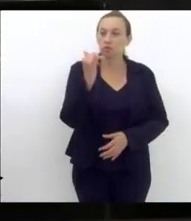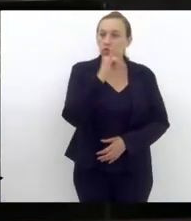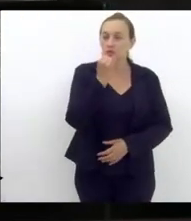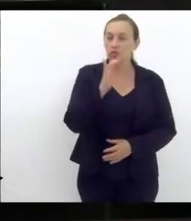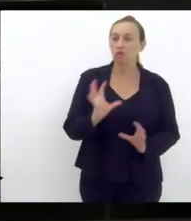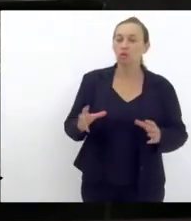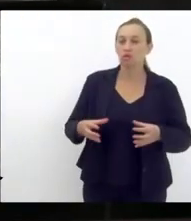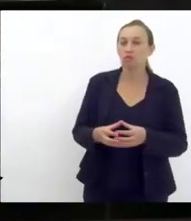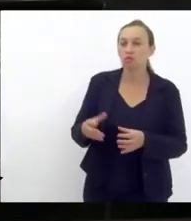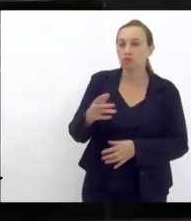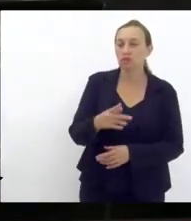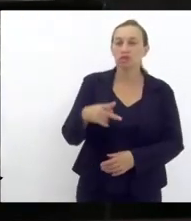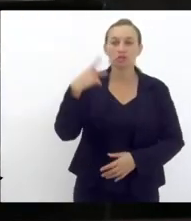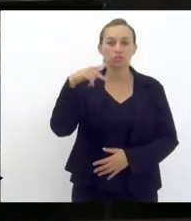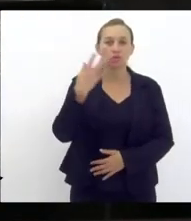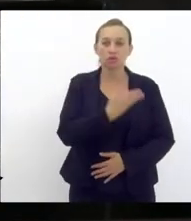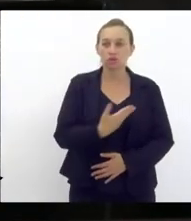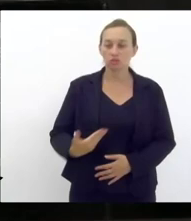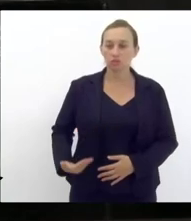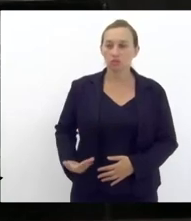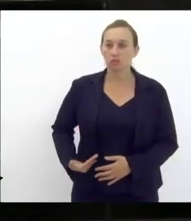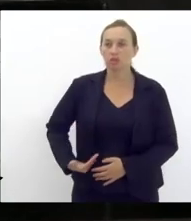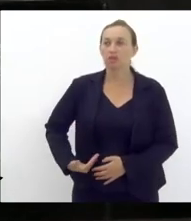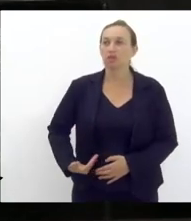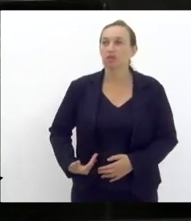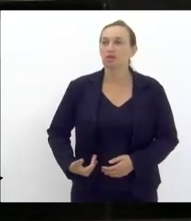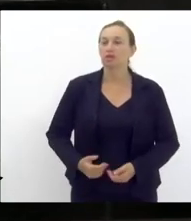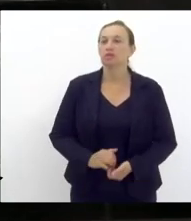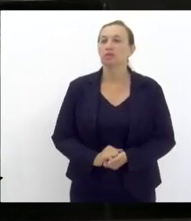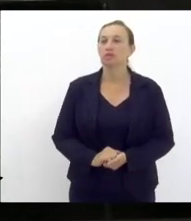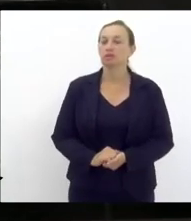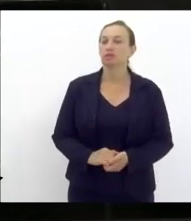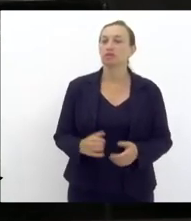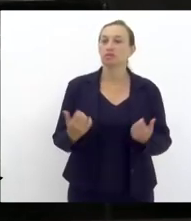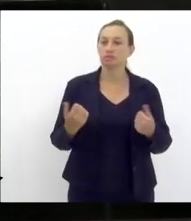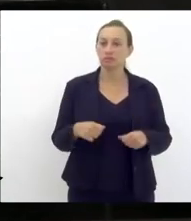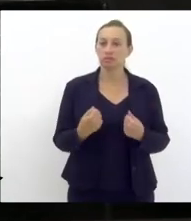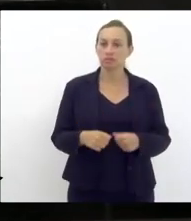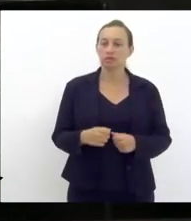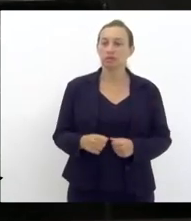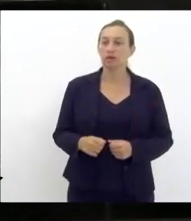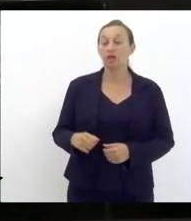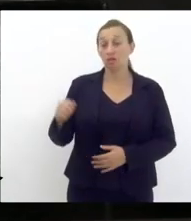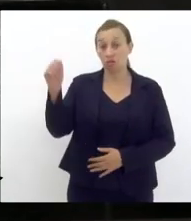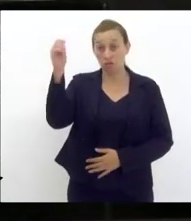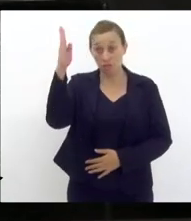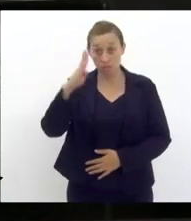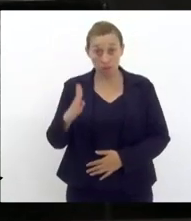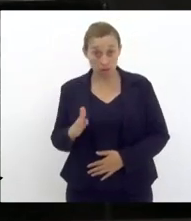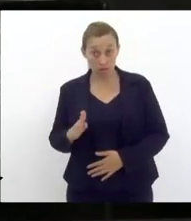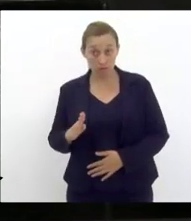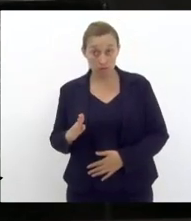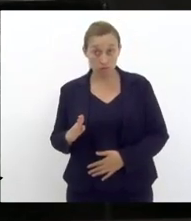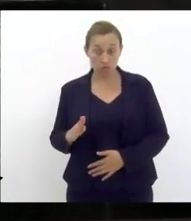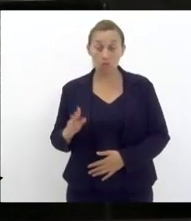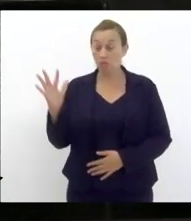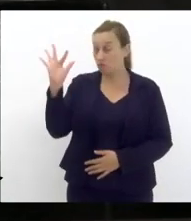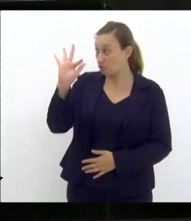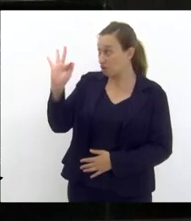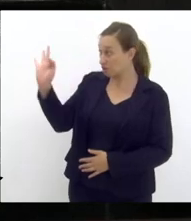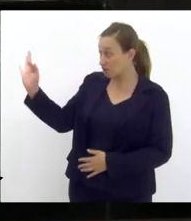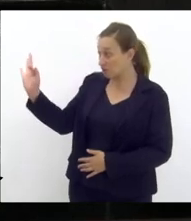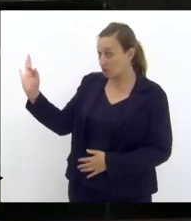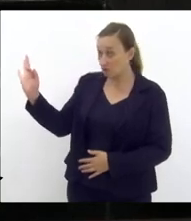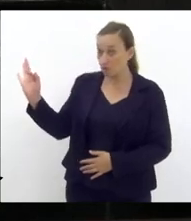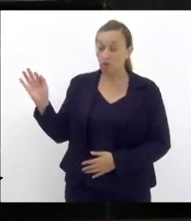das políticas públicas que nós estamos realizando tanto a nível de Brasil a nível Federal como aqui a